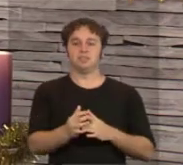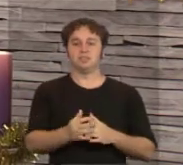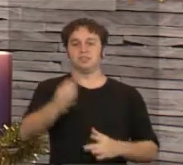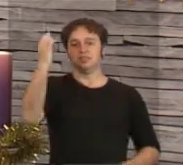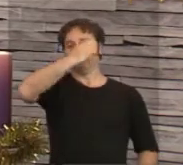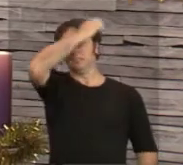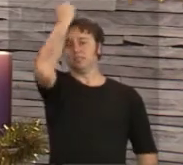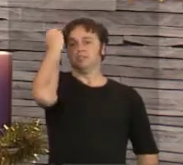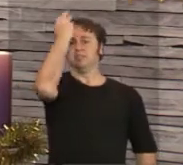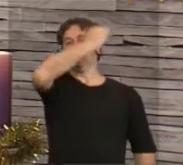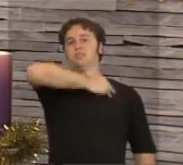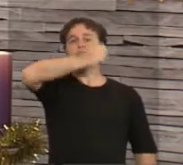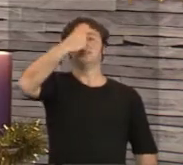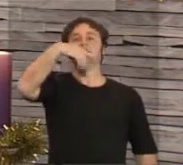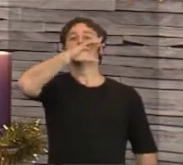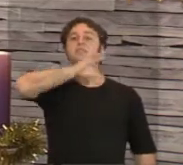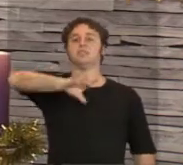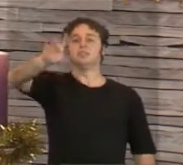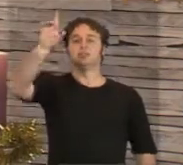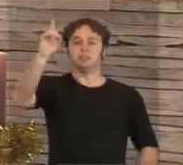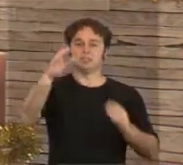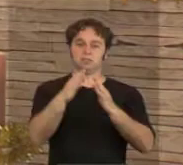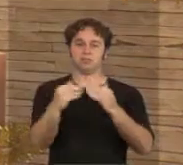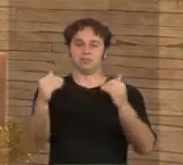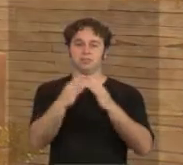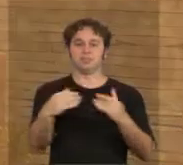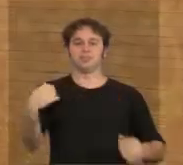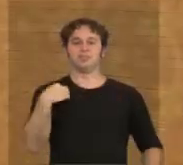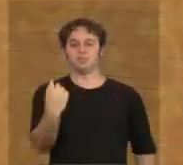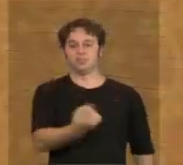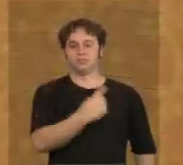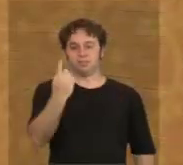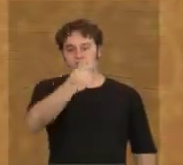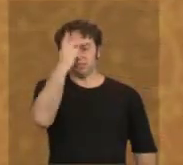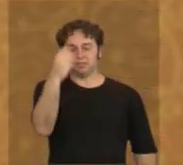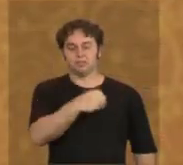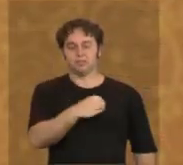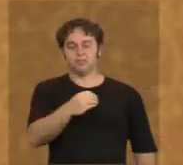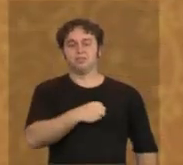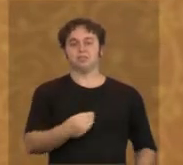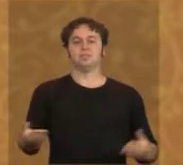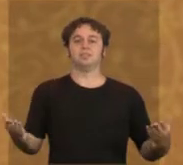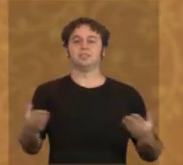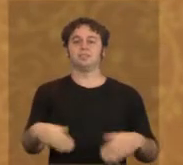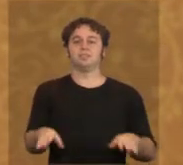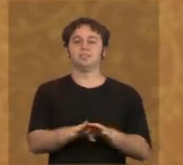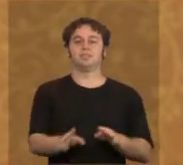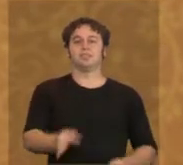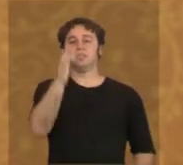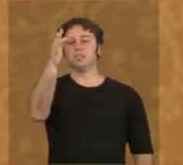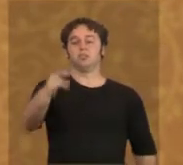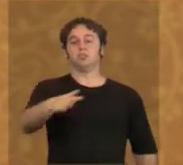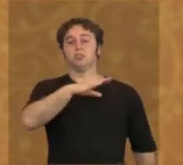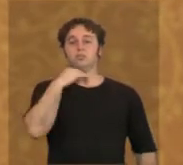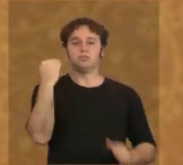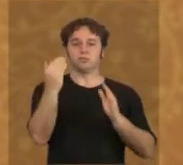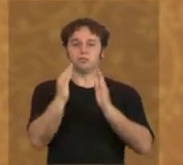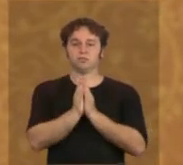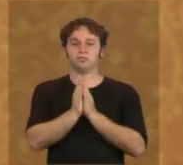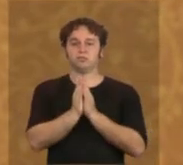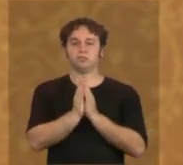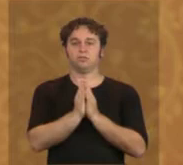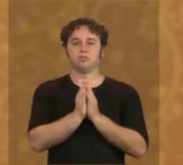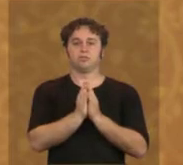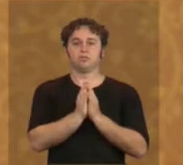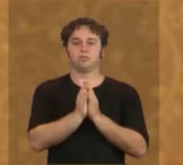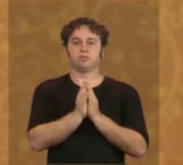o fruto do vosso ventre, Jesus. Santa Maria, Mãe de Deus, rogai por nós, pecadores, agora na hora